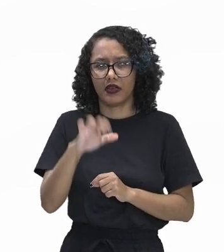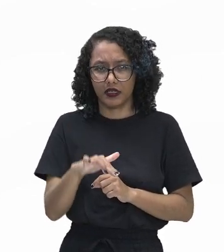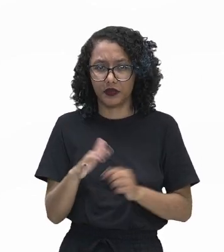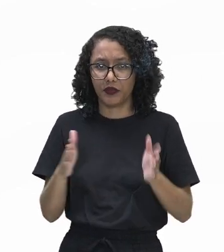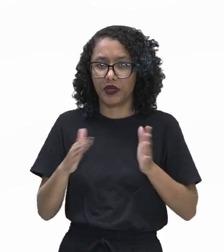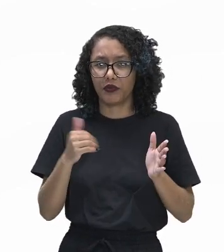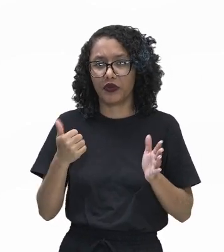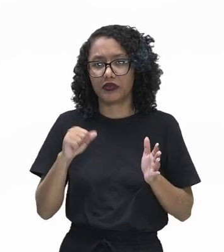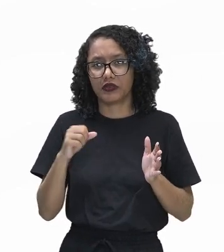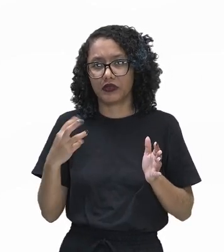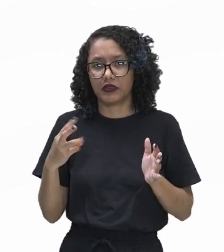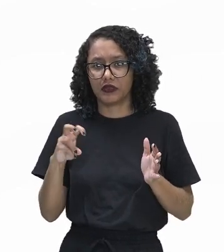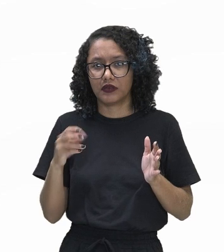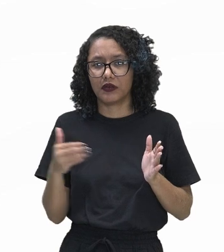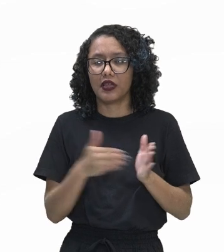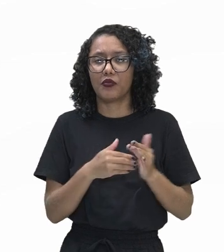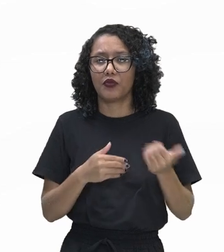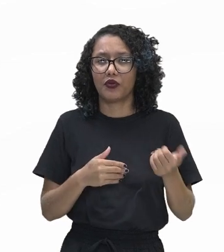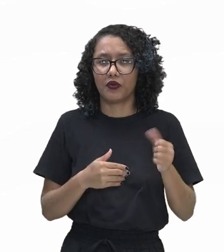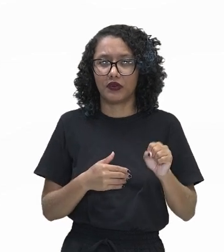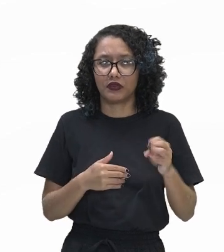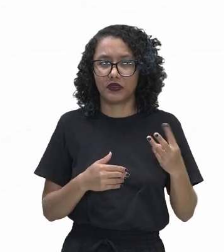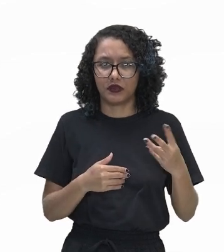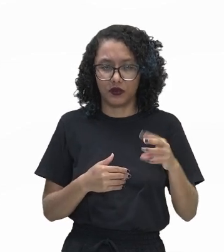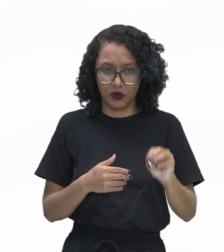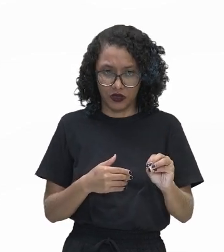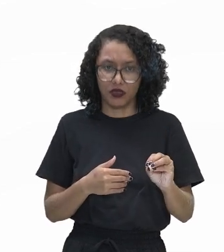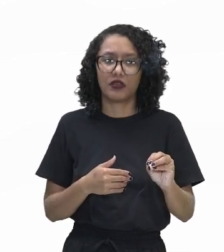entre 1835 e